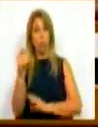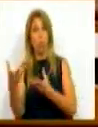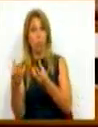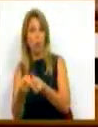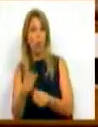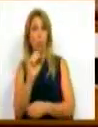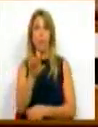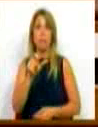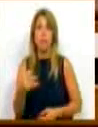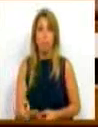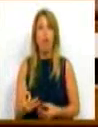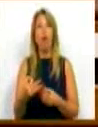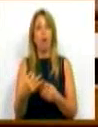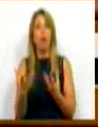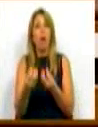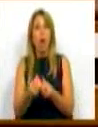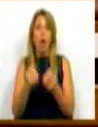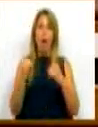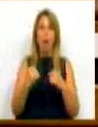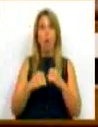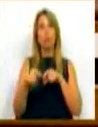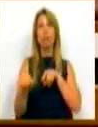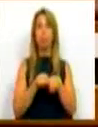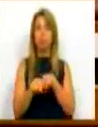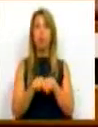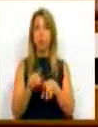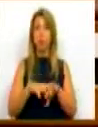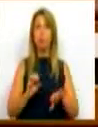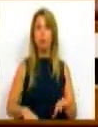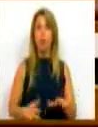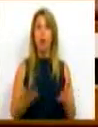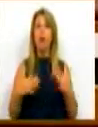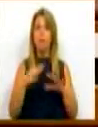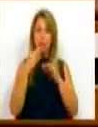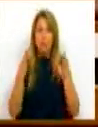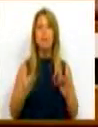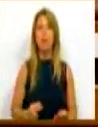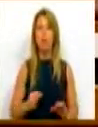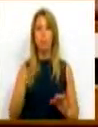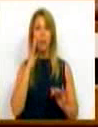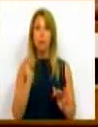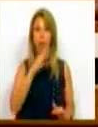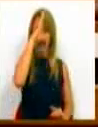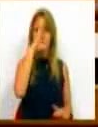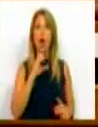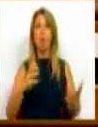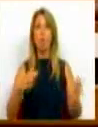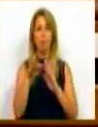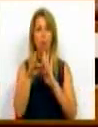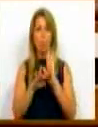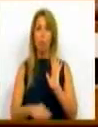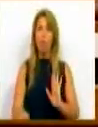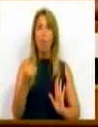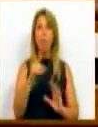ou com o PCP um acordo de políticas. Mas estaria certamente a procurar governar com um programa